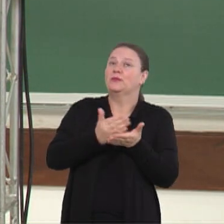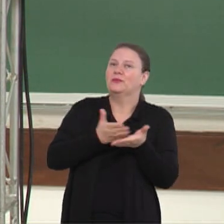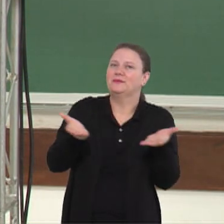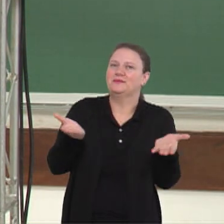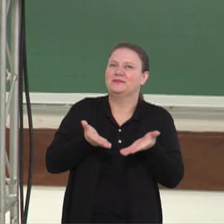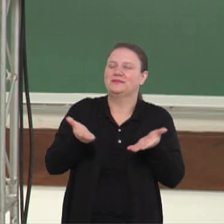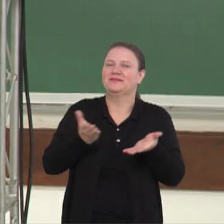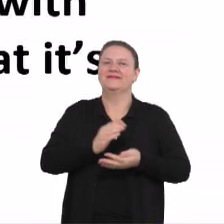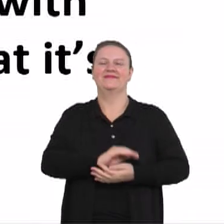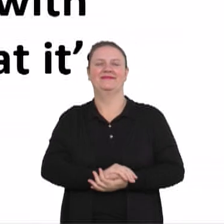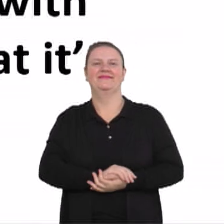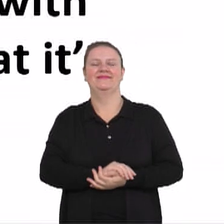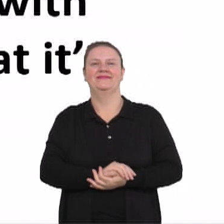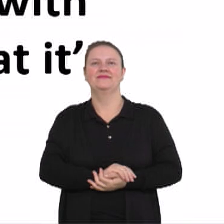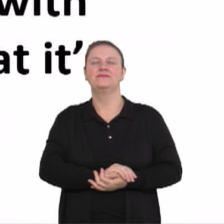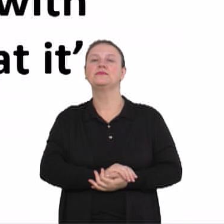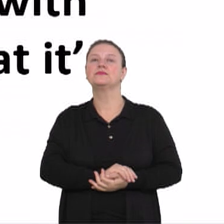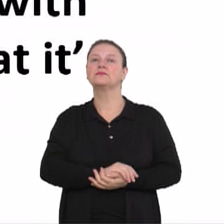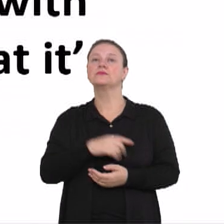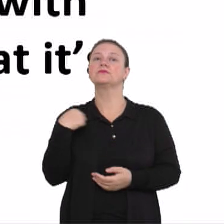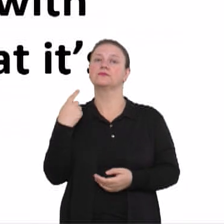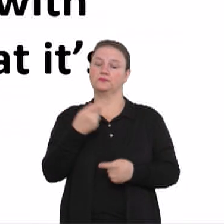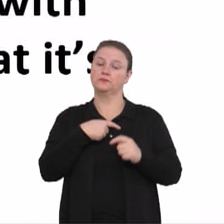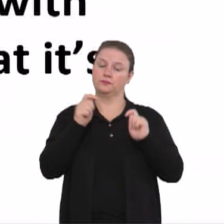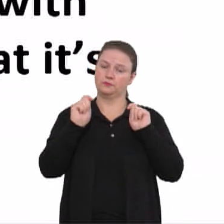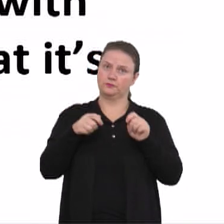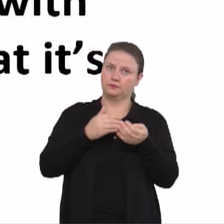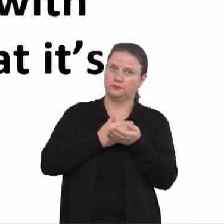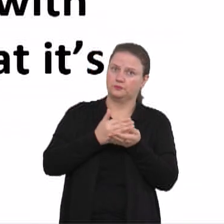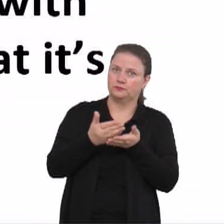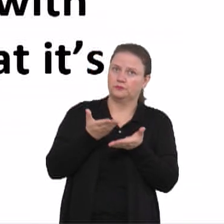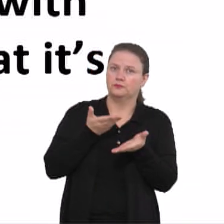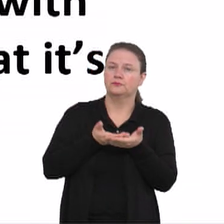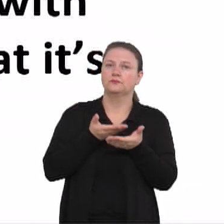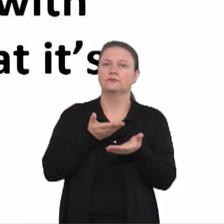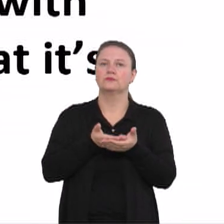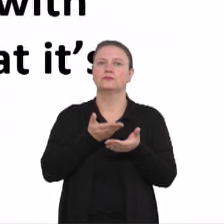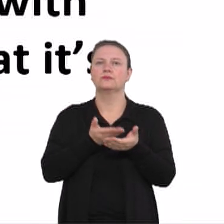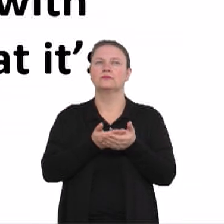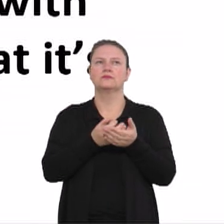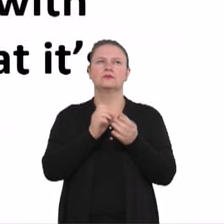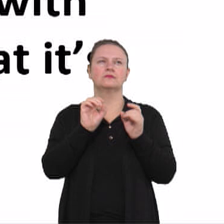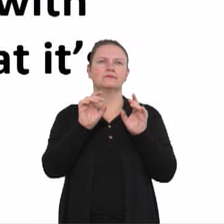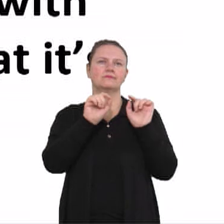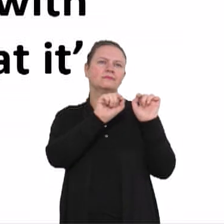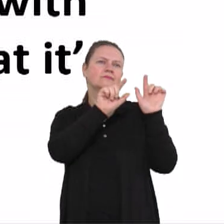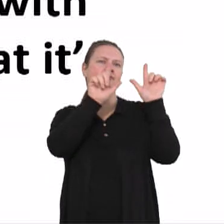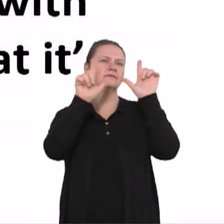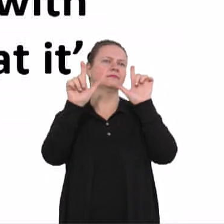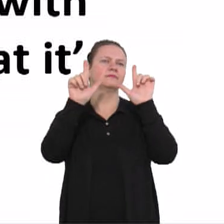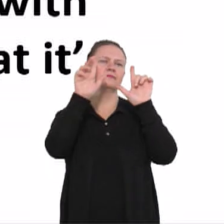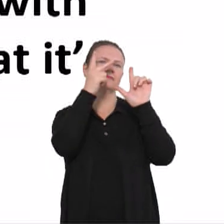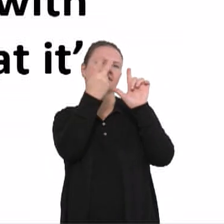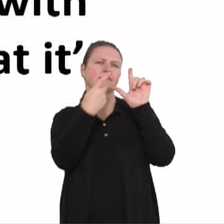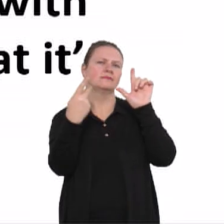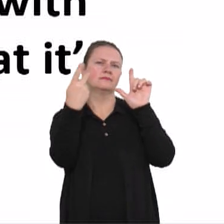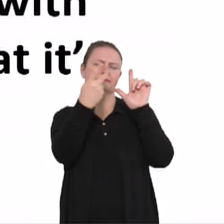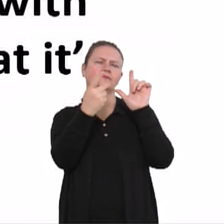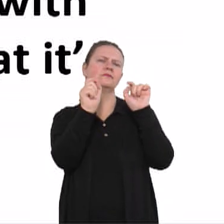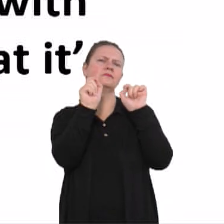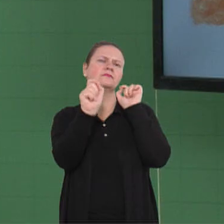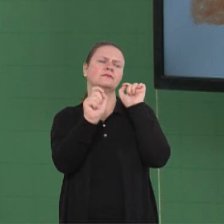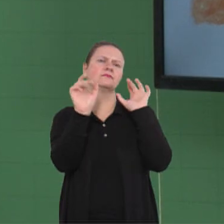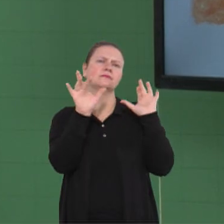começar e para que a gente possa iniciar a nossa aula eu trouxe aqui uma pequena chardy só pra gente poder contextualizar um pouco